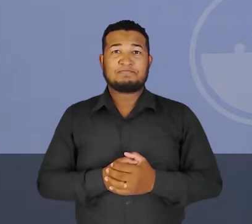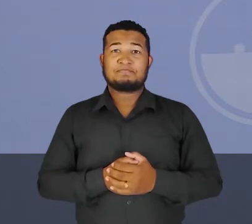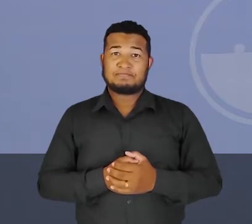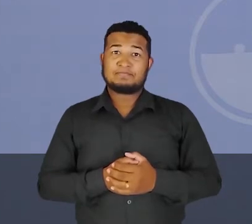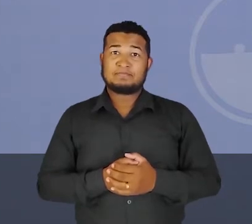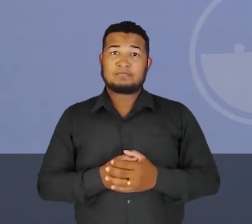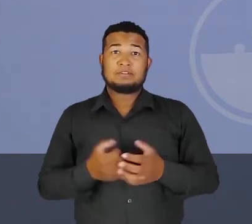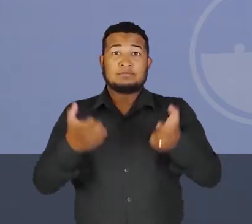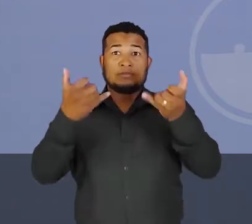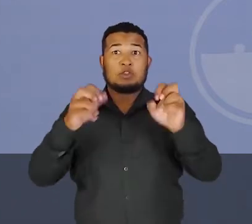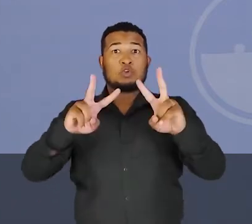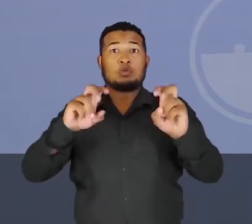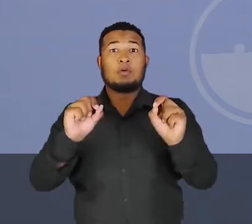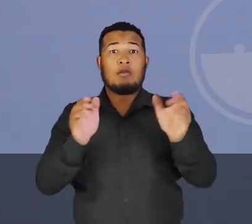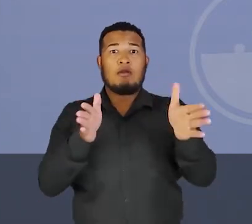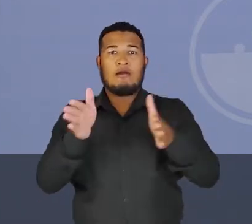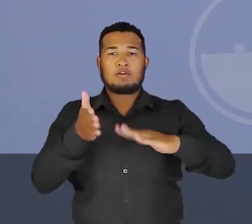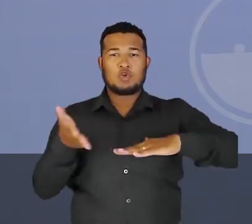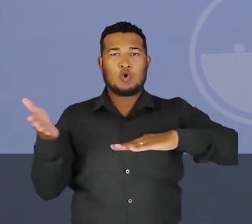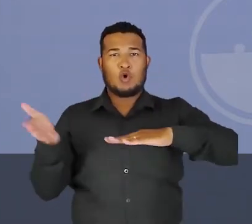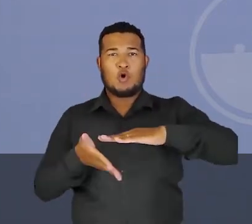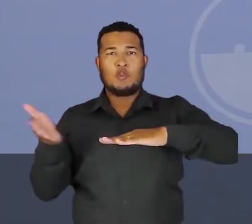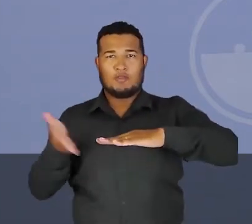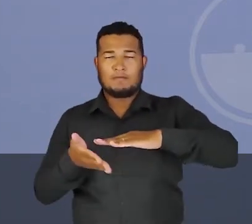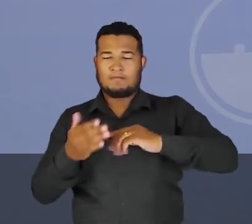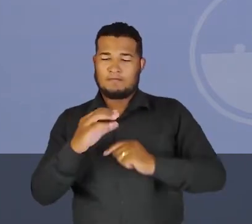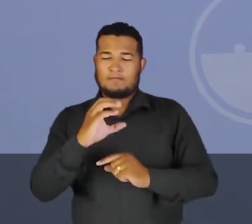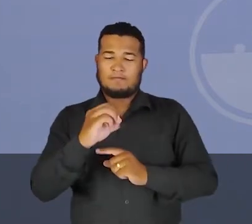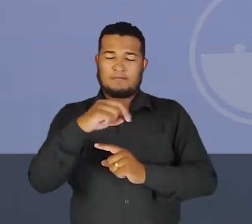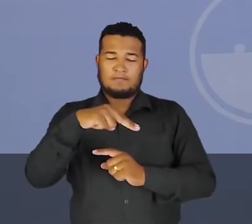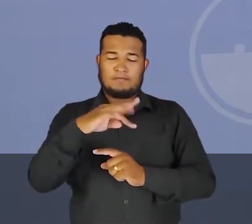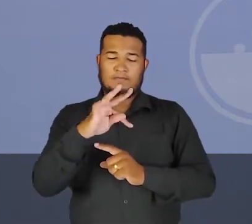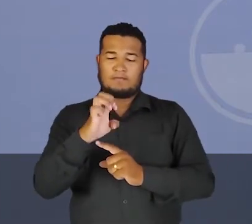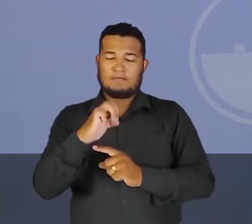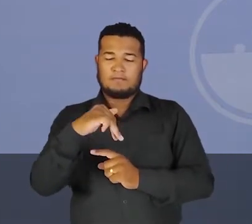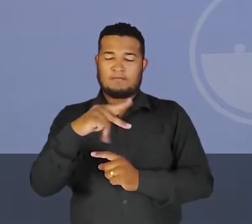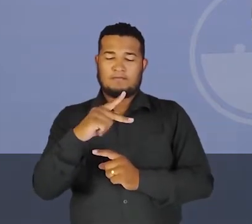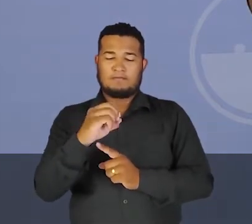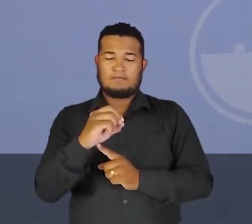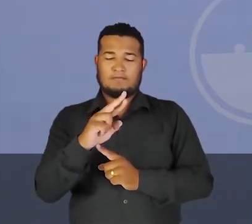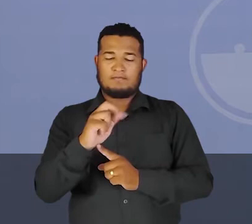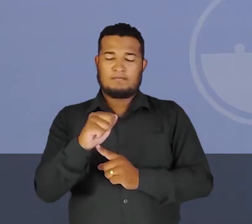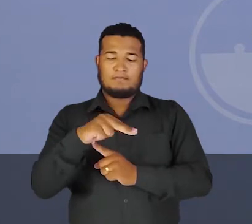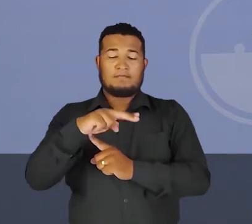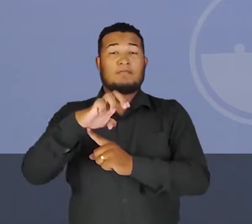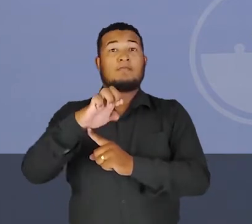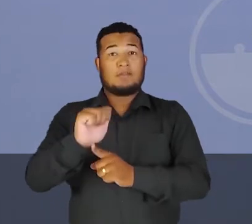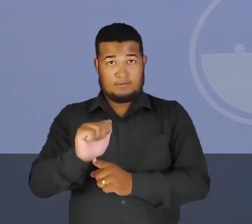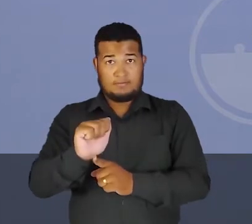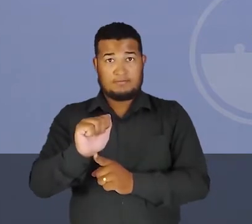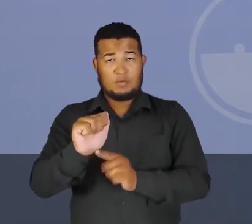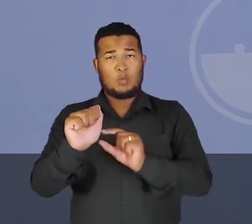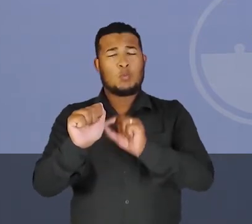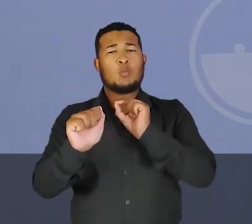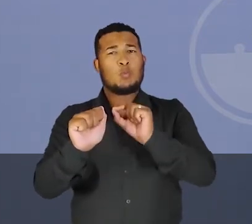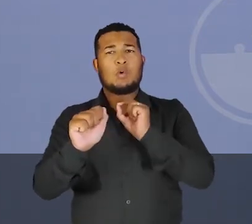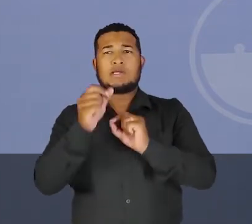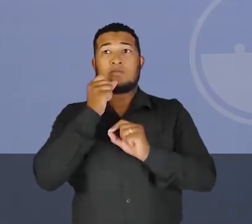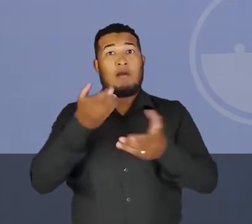trabalhar com o recorte da arte contemporânea, que está muito próxima de nós, né? A arte contemporânea ela é uma série